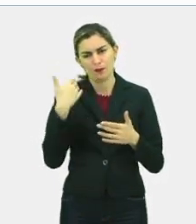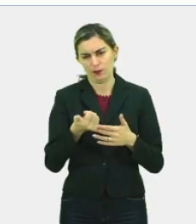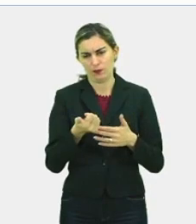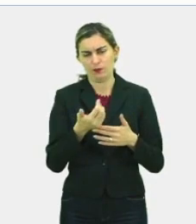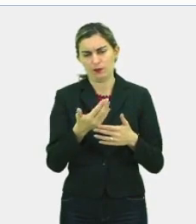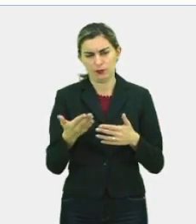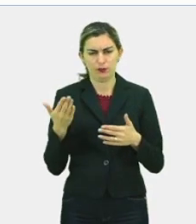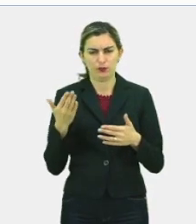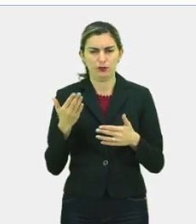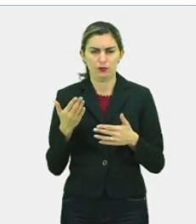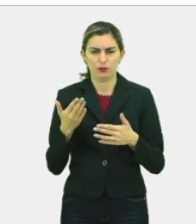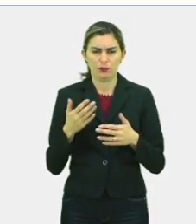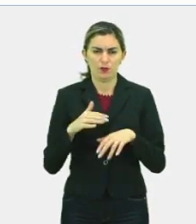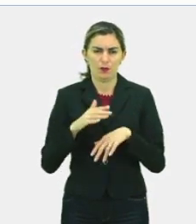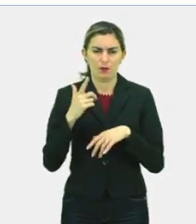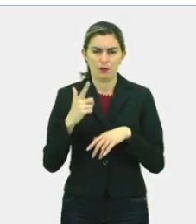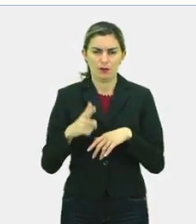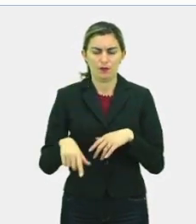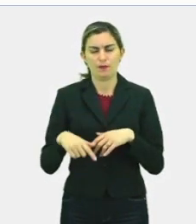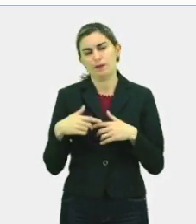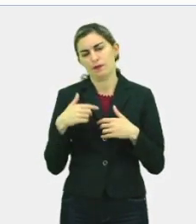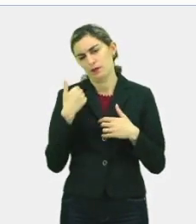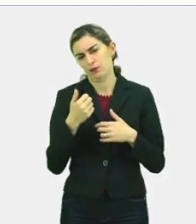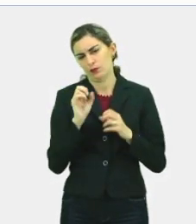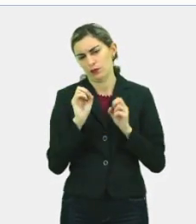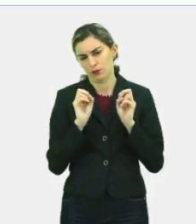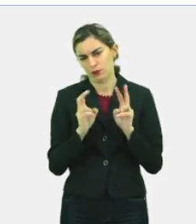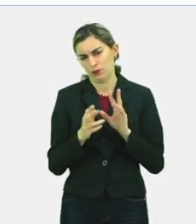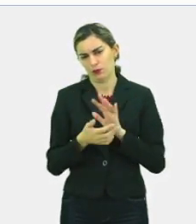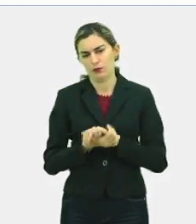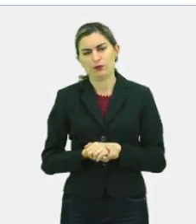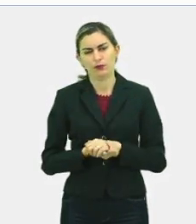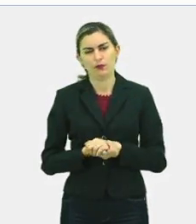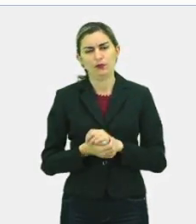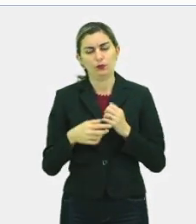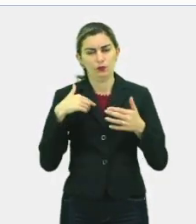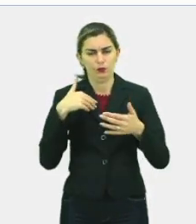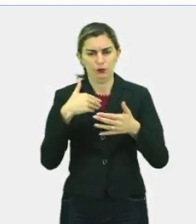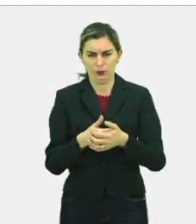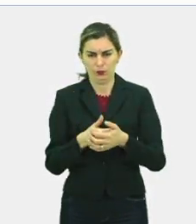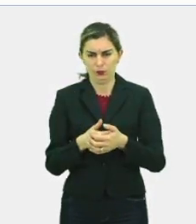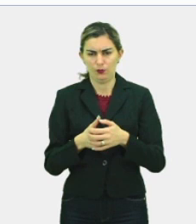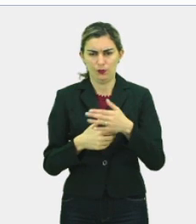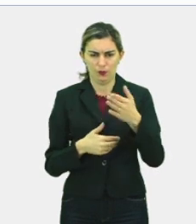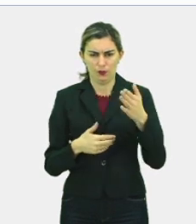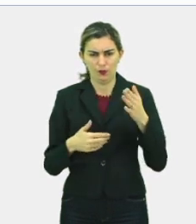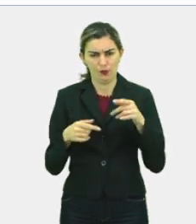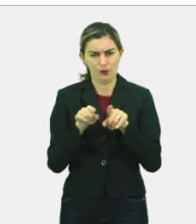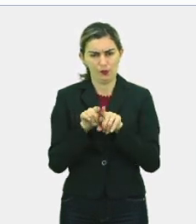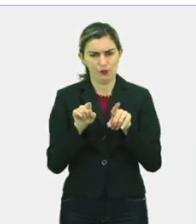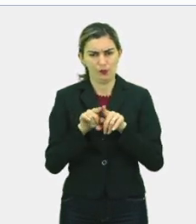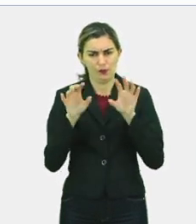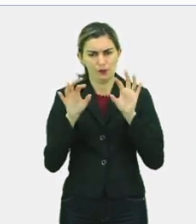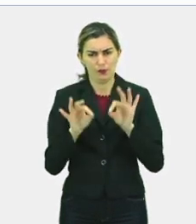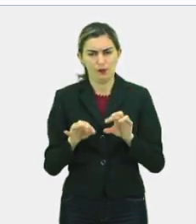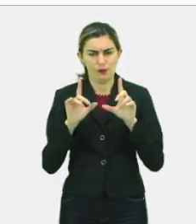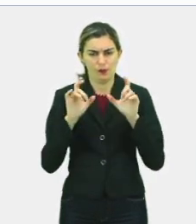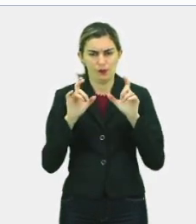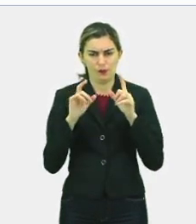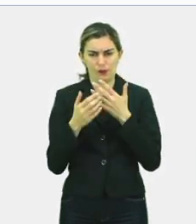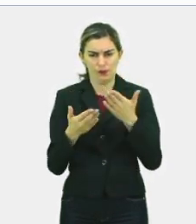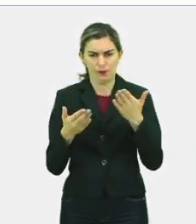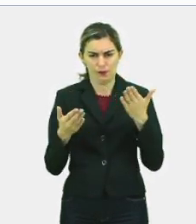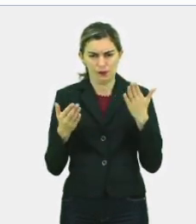melhor forma possível e mais eficiente possível, ok? O próximo fundamento básico também estava justamente na